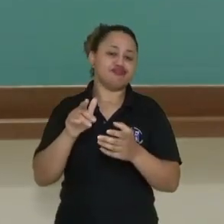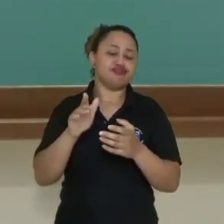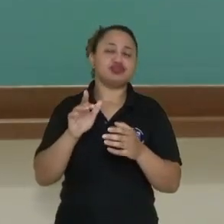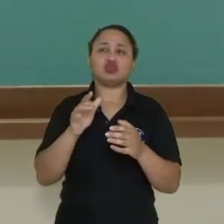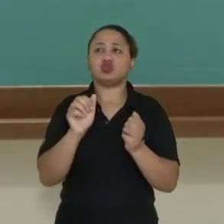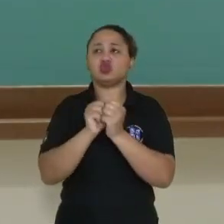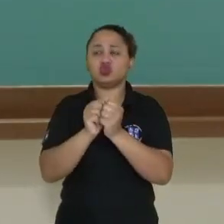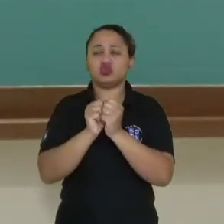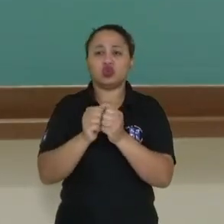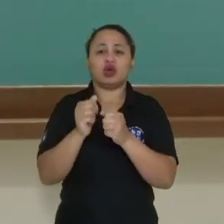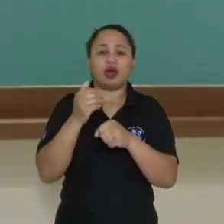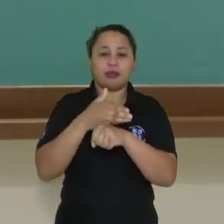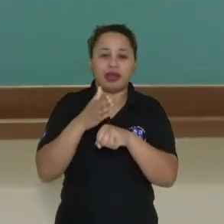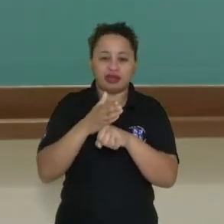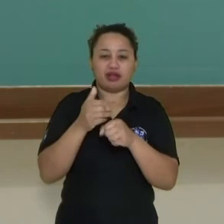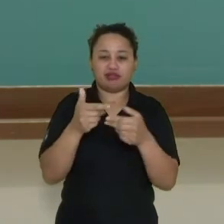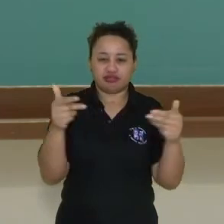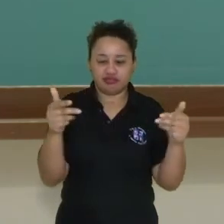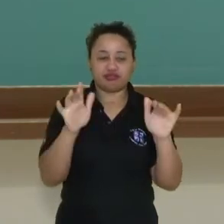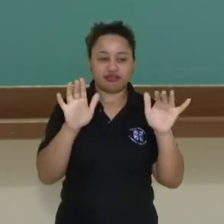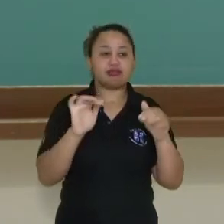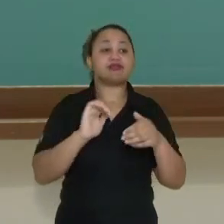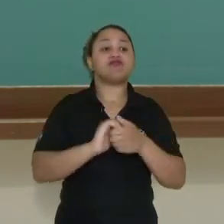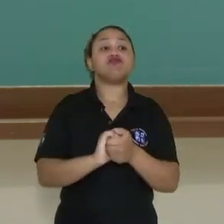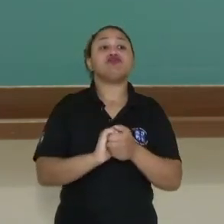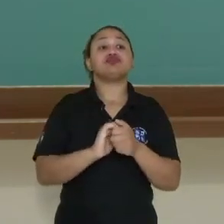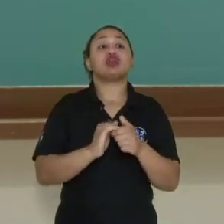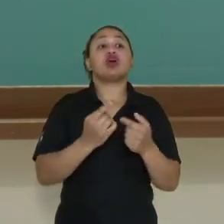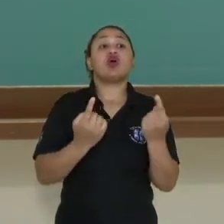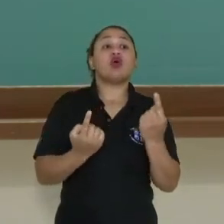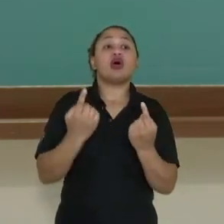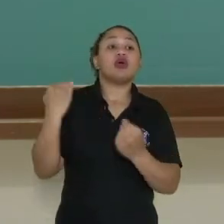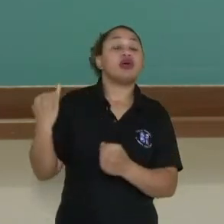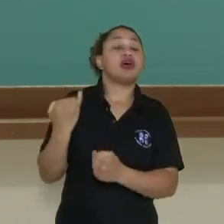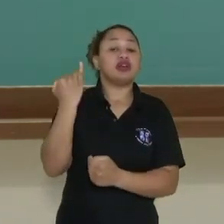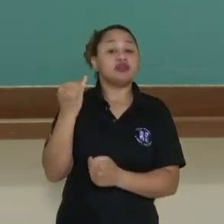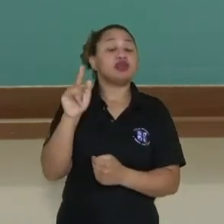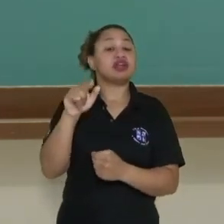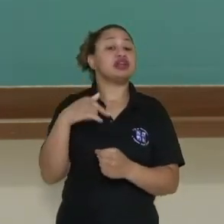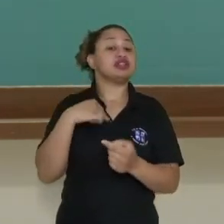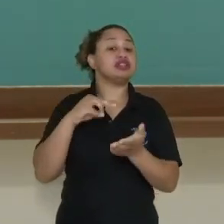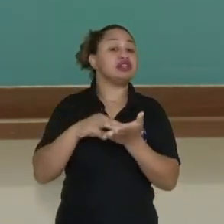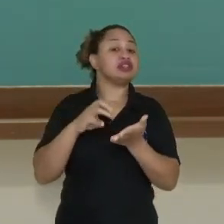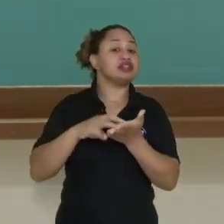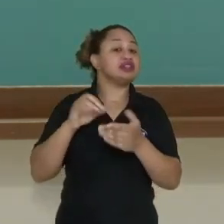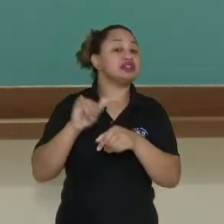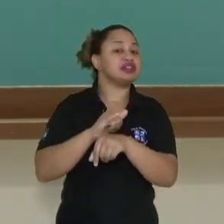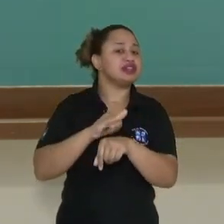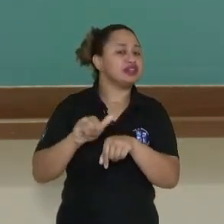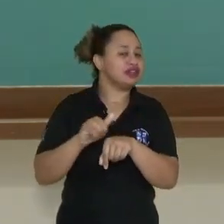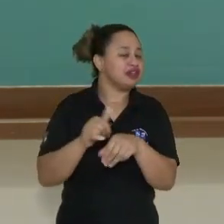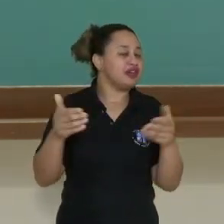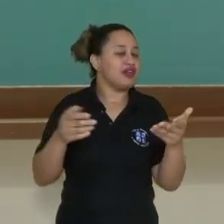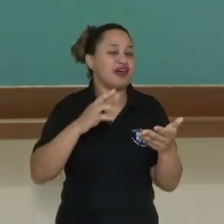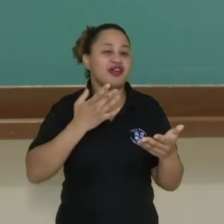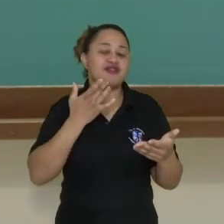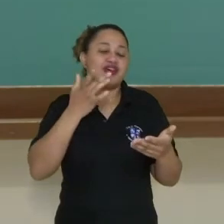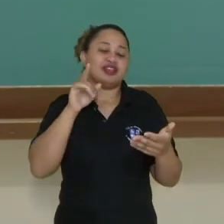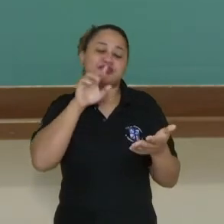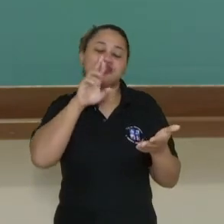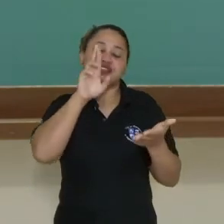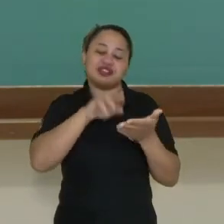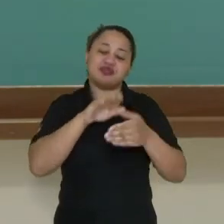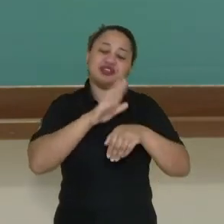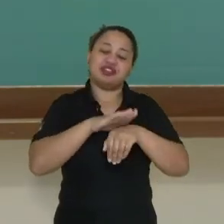ali paralela. Qual é a importância desse método? Agora ficou bem fácil para você responder, tá? Vamos dar